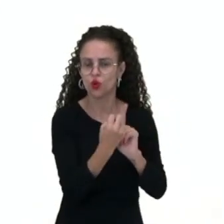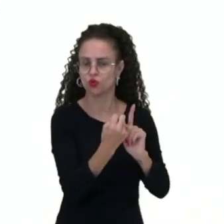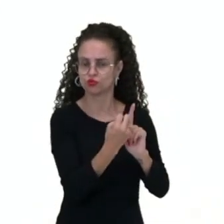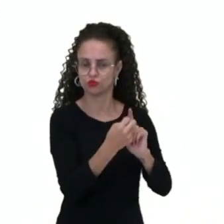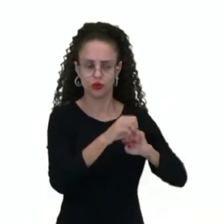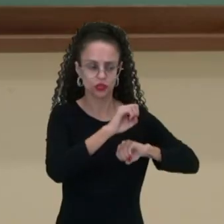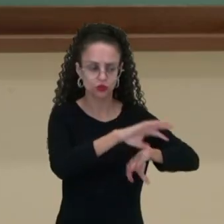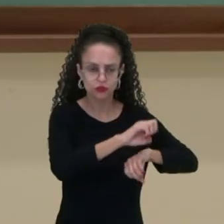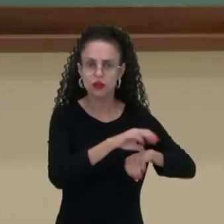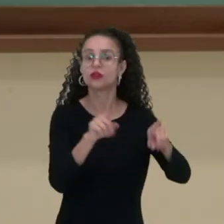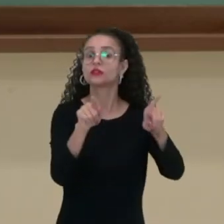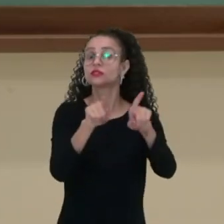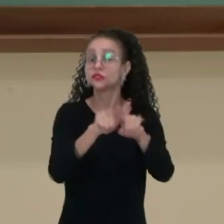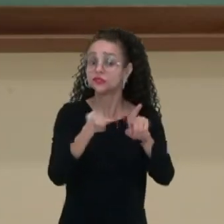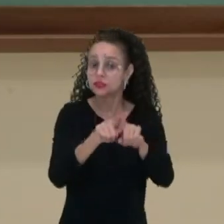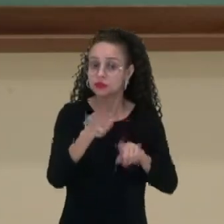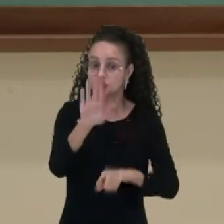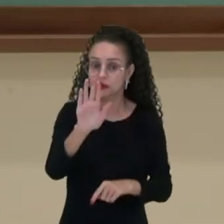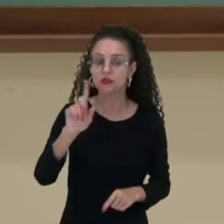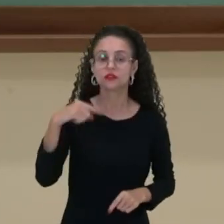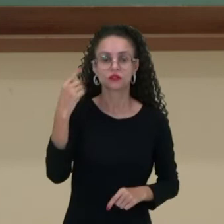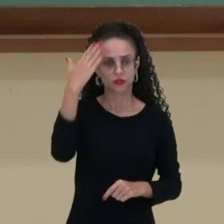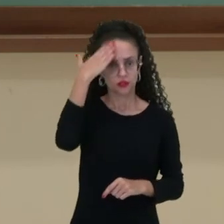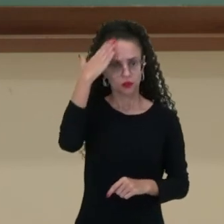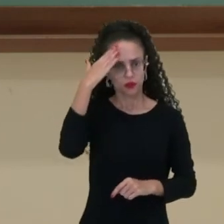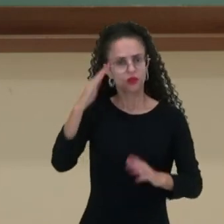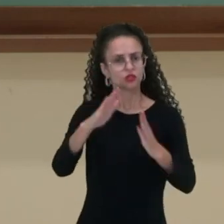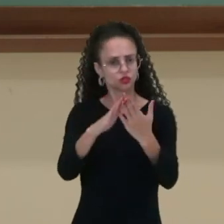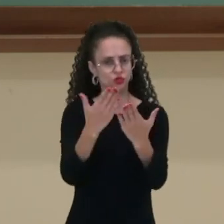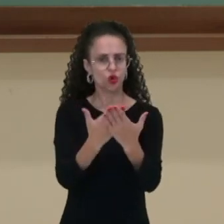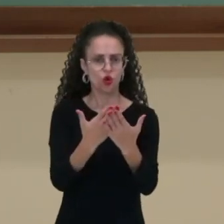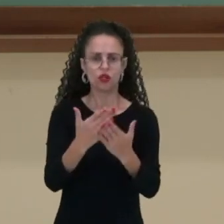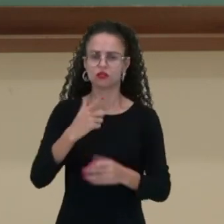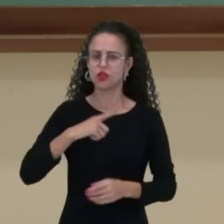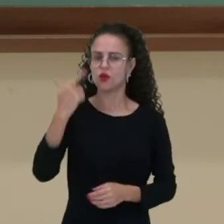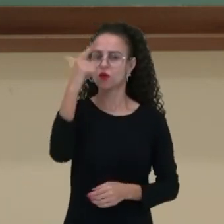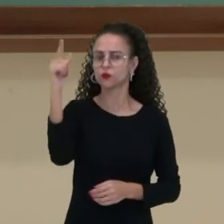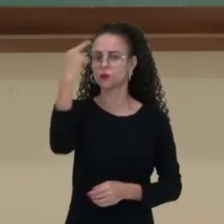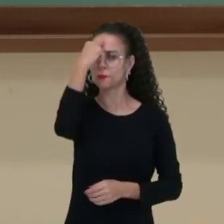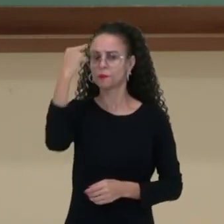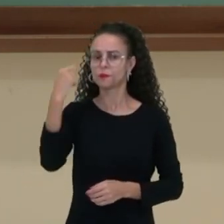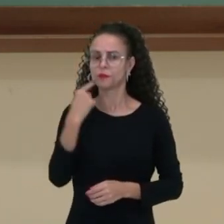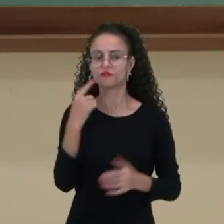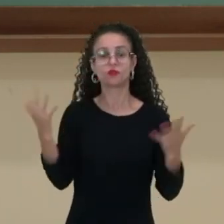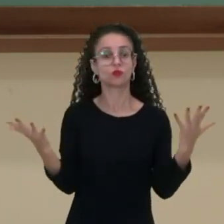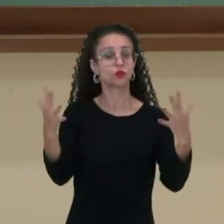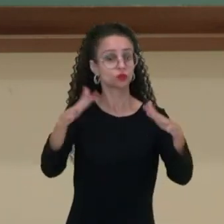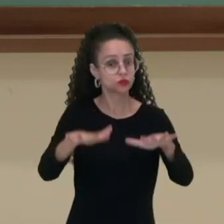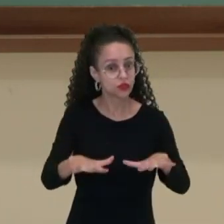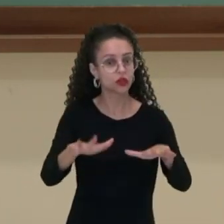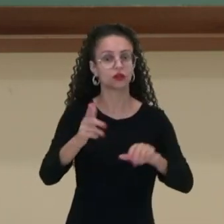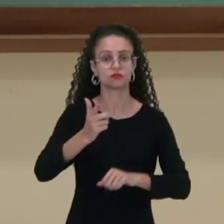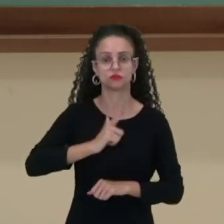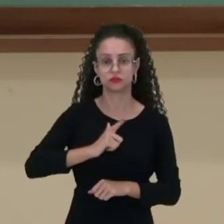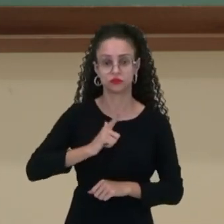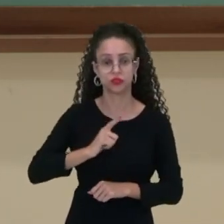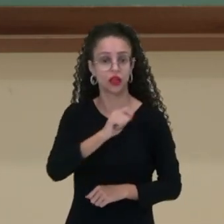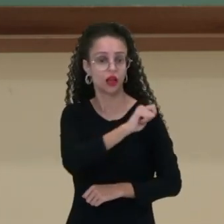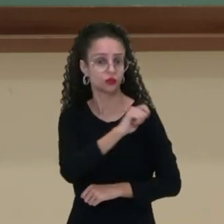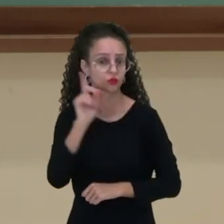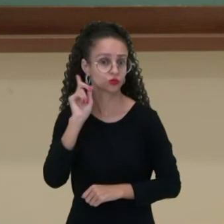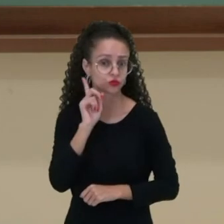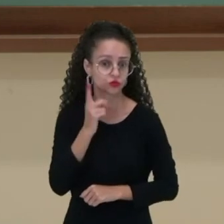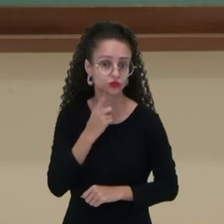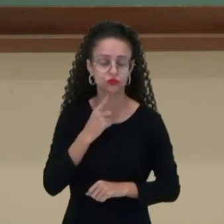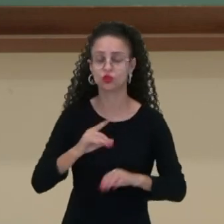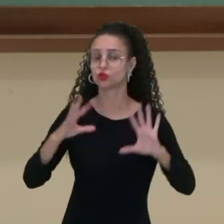e até nós sabemos que alguns colégios têm mais um perfil, né, de inclusão, alunos surdos. Tudo